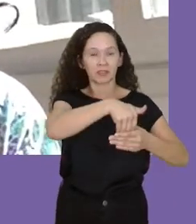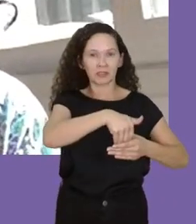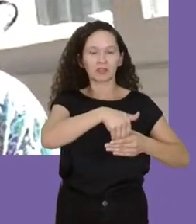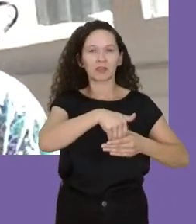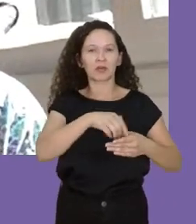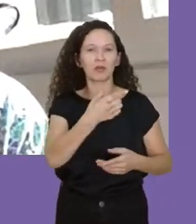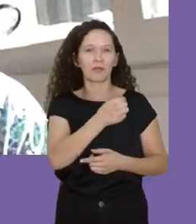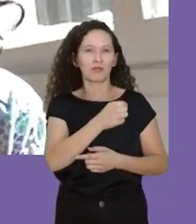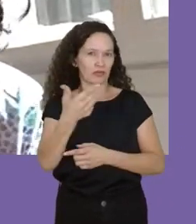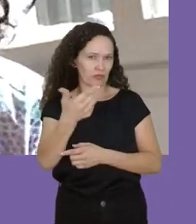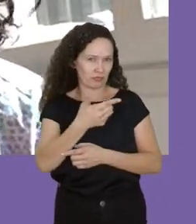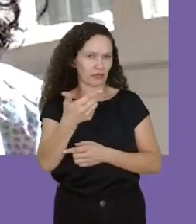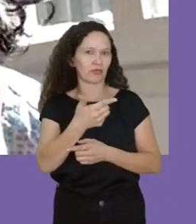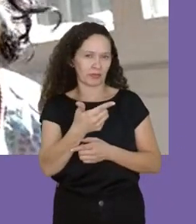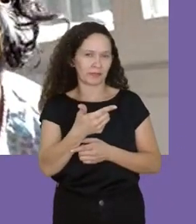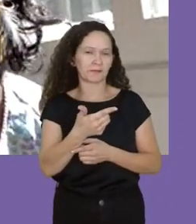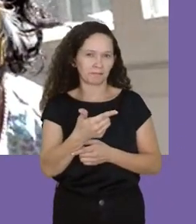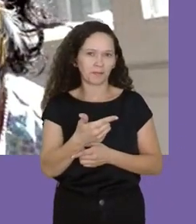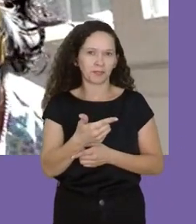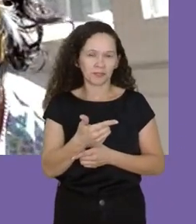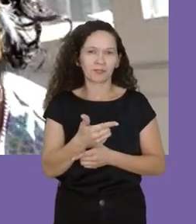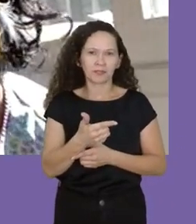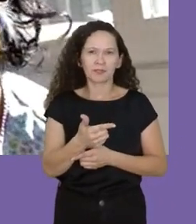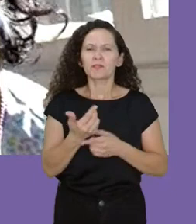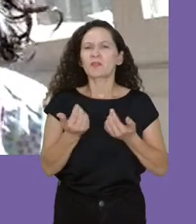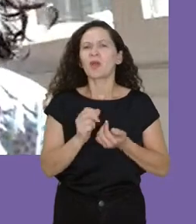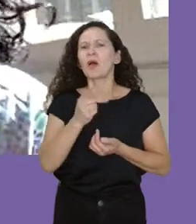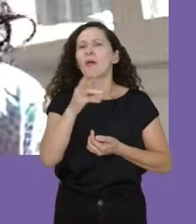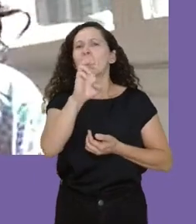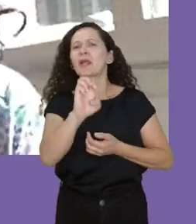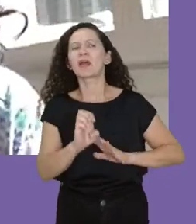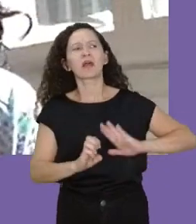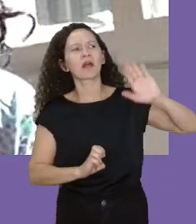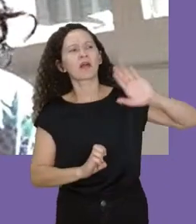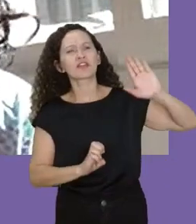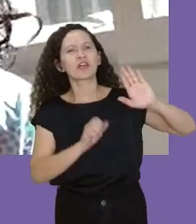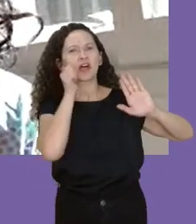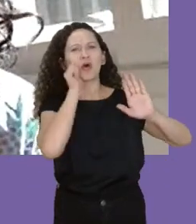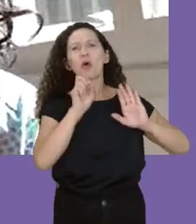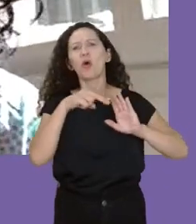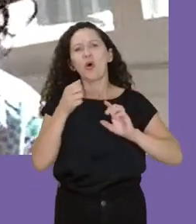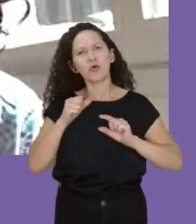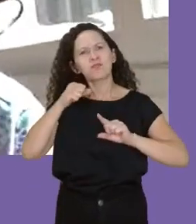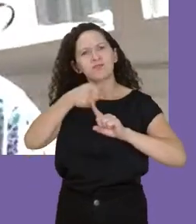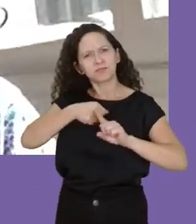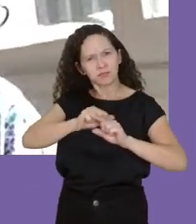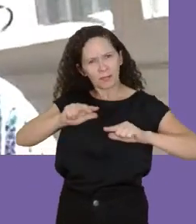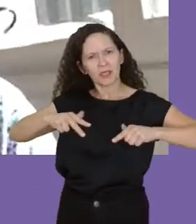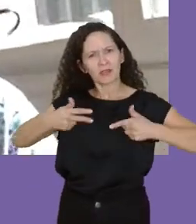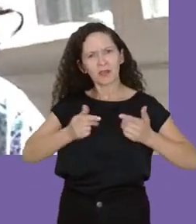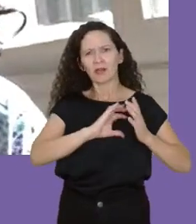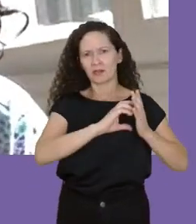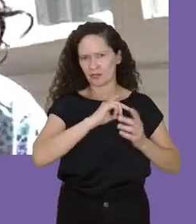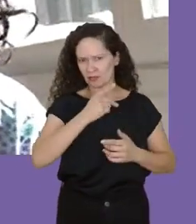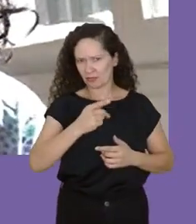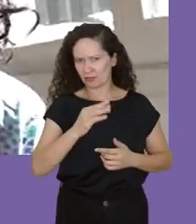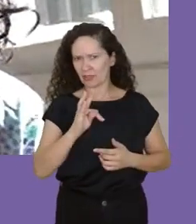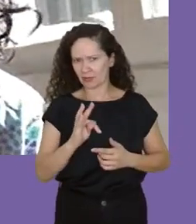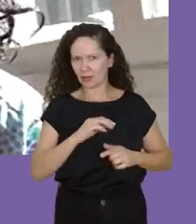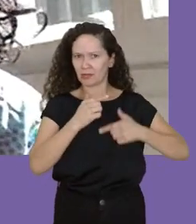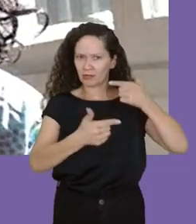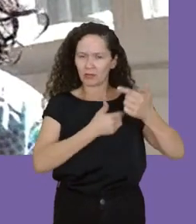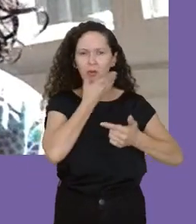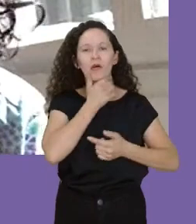de 2022, seja como pré-candidatas, seja como militantes do Partido dos Trabalhadores e